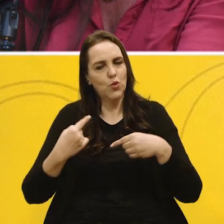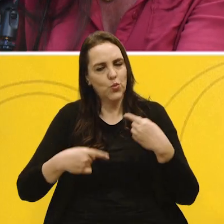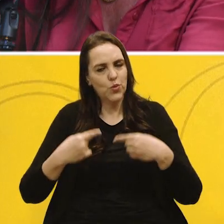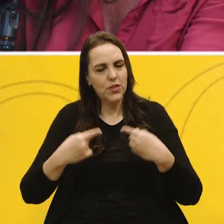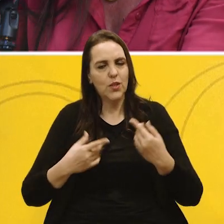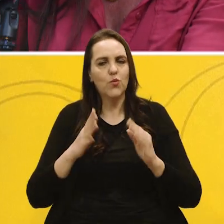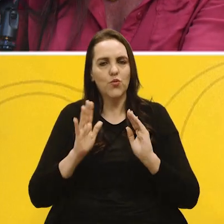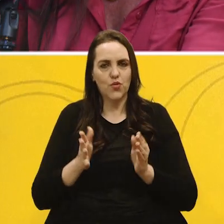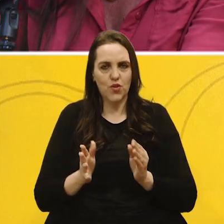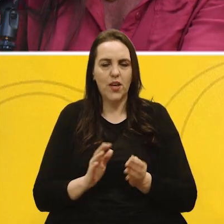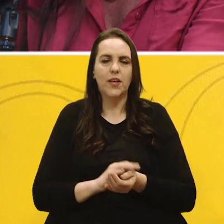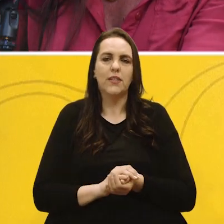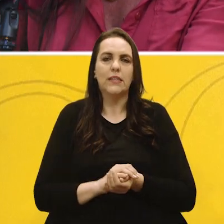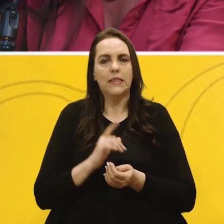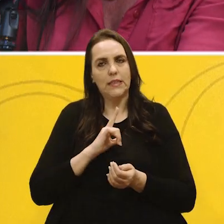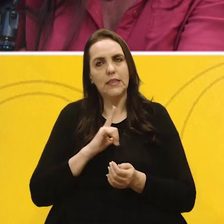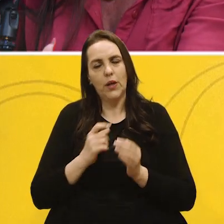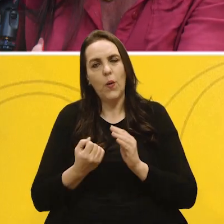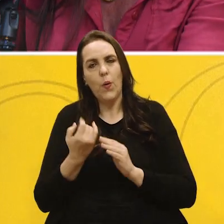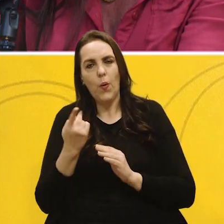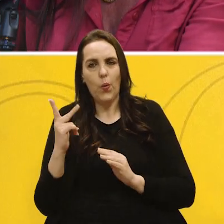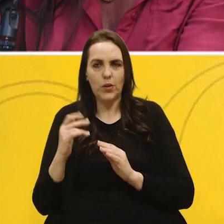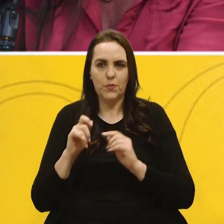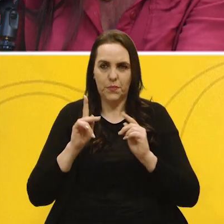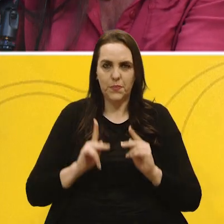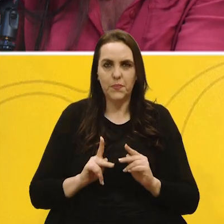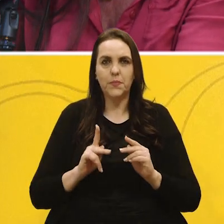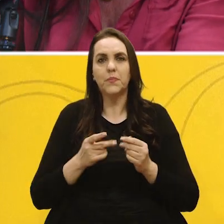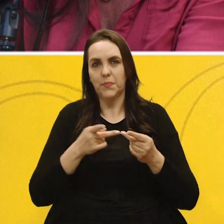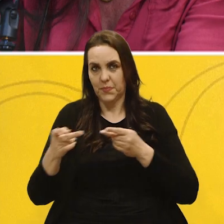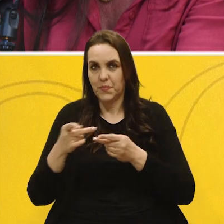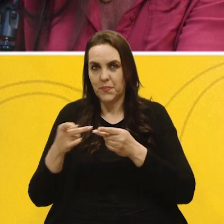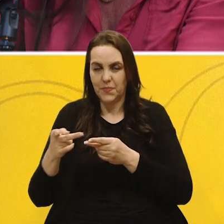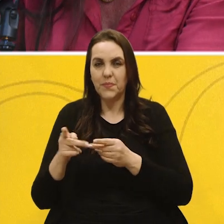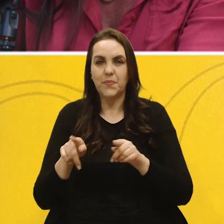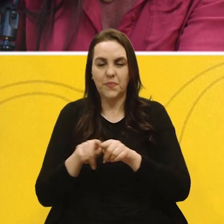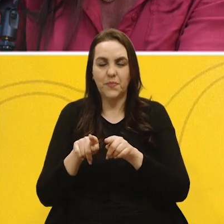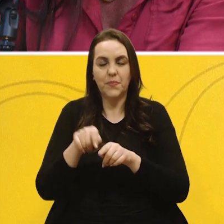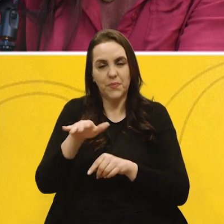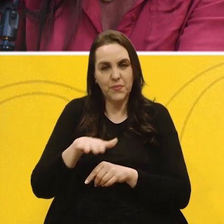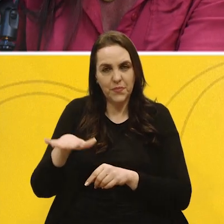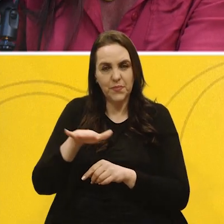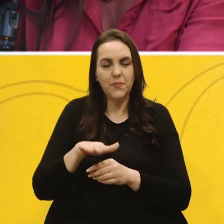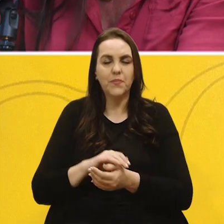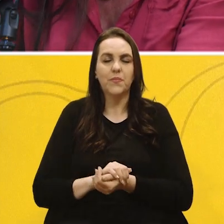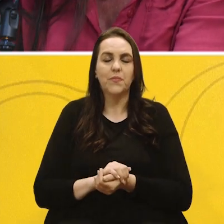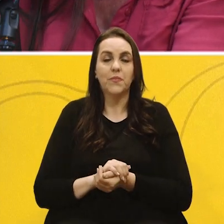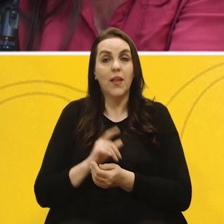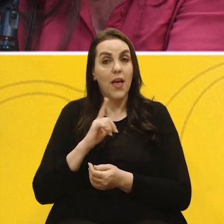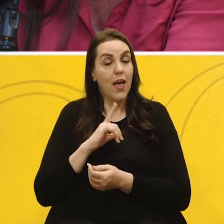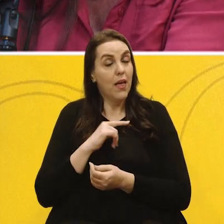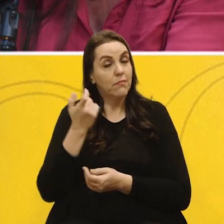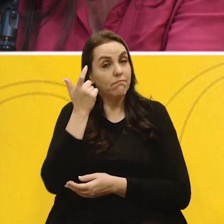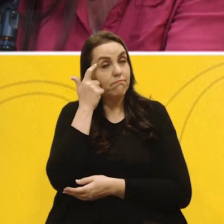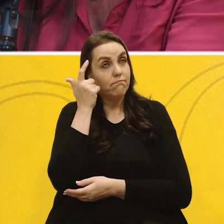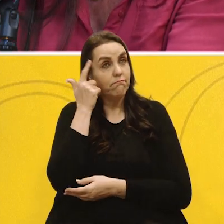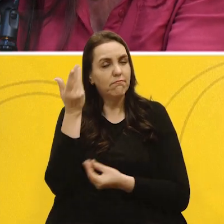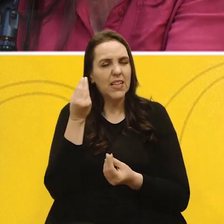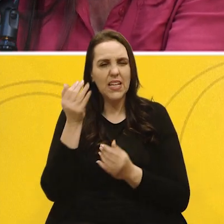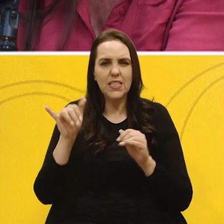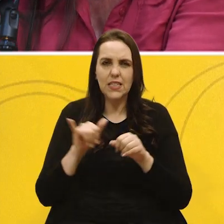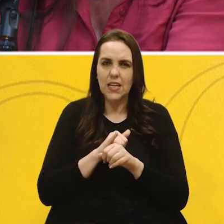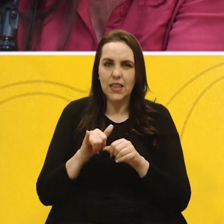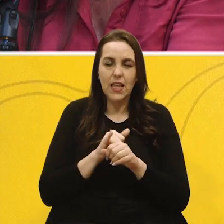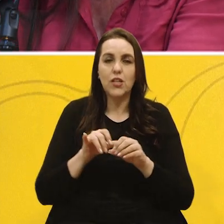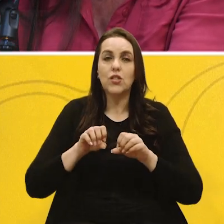em discussão também, já teve outros atores que foram fazer a visita também nesse espaço, e é onde se pensa